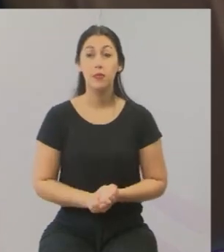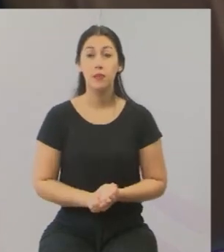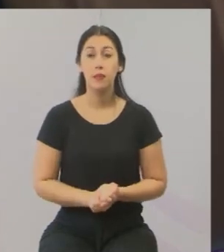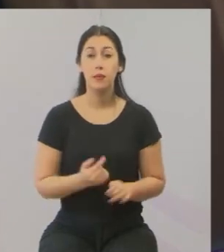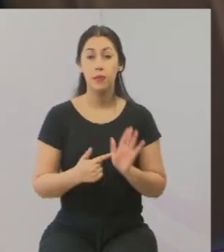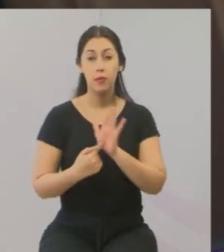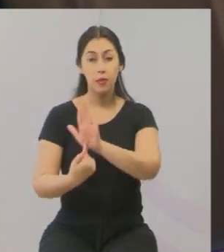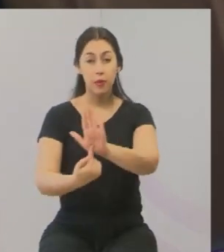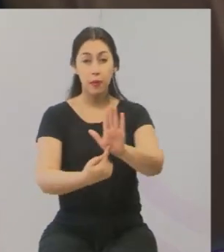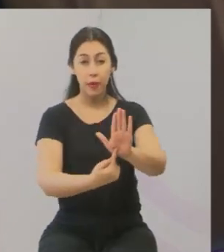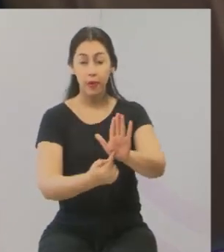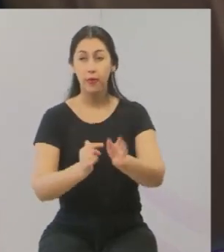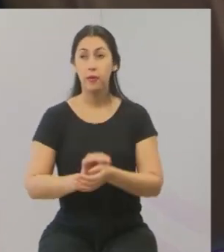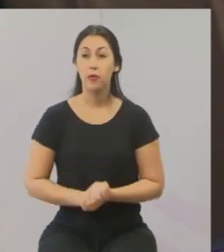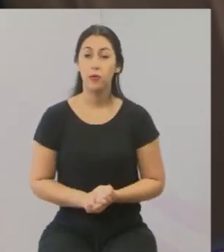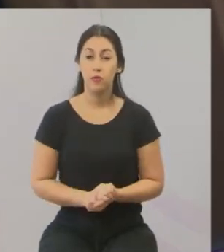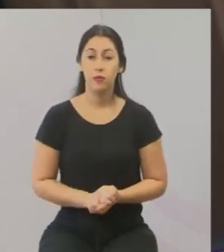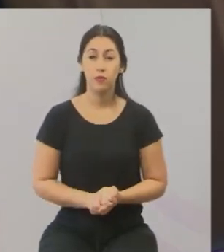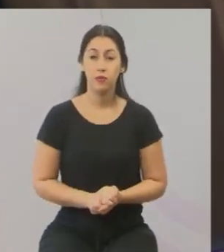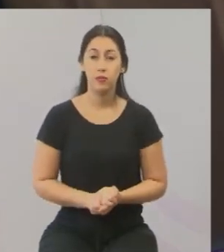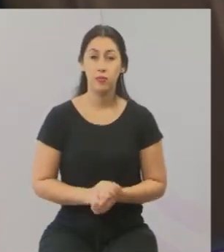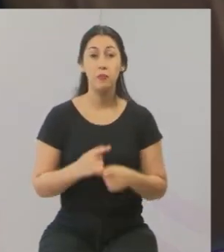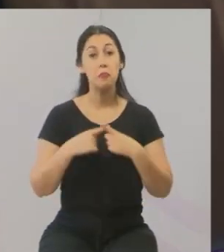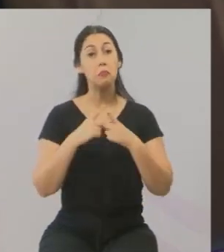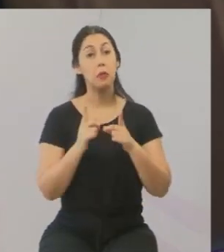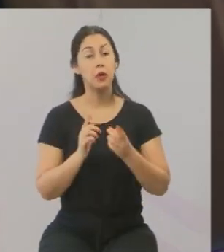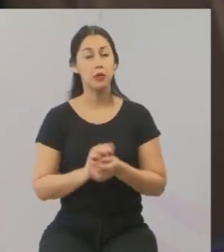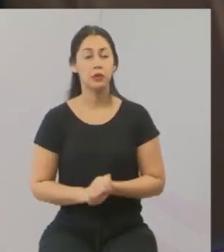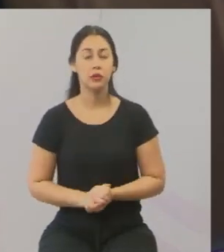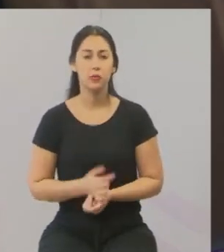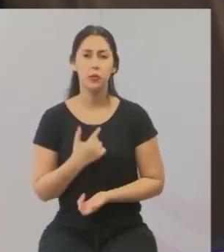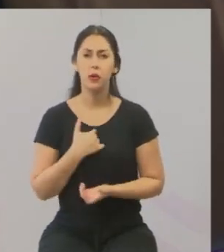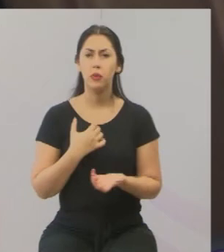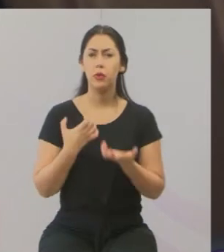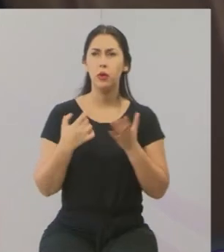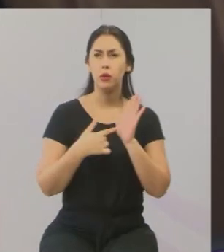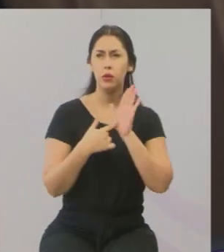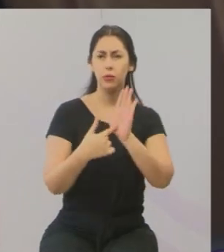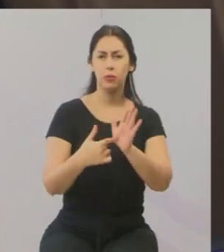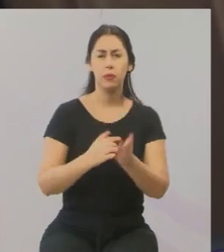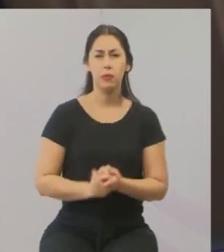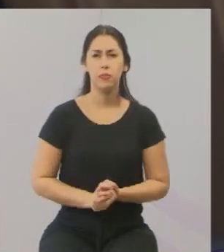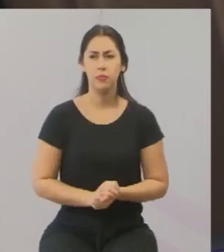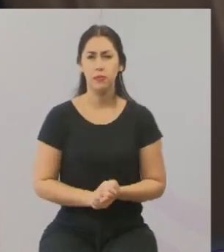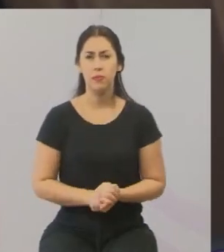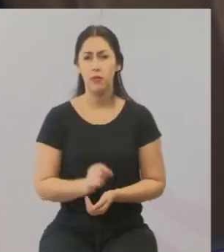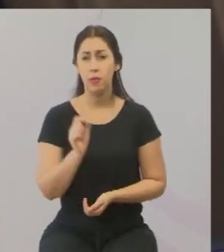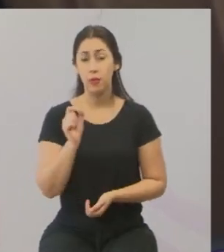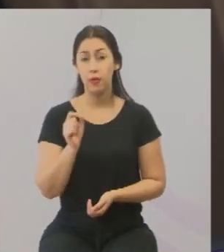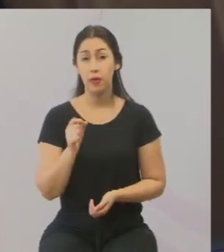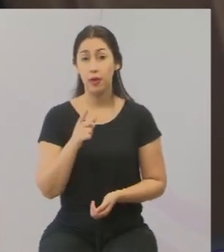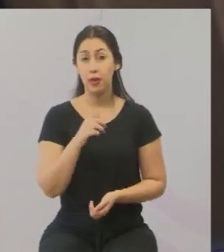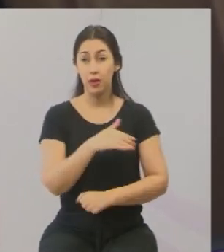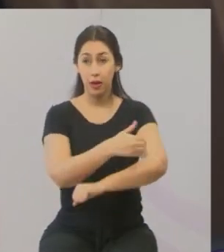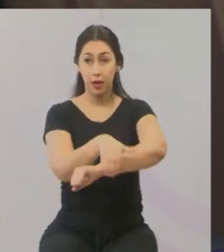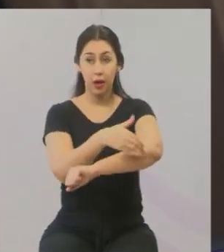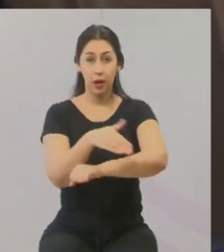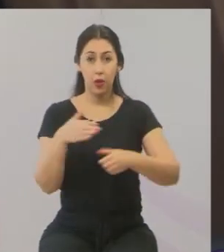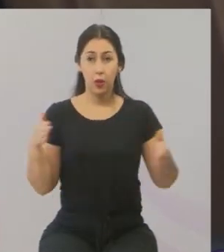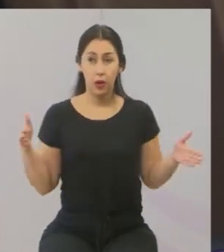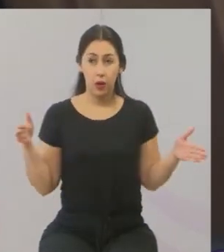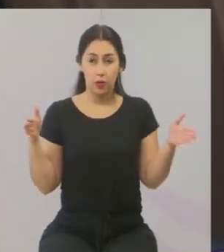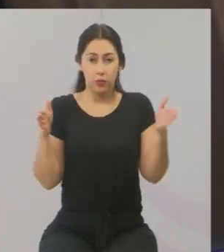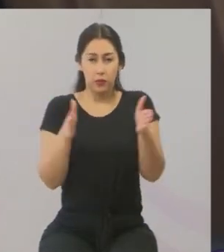aí, que vai ser verificado, mas eu queria chamar a atenção no estreitamento da rua e alongamento das